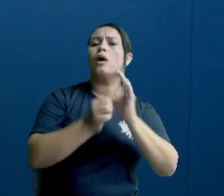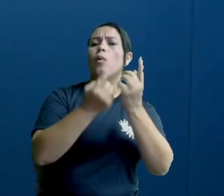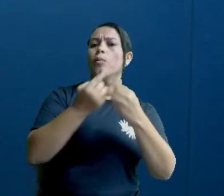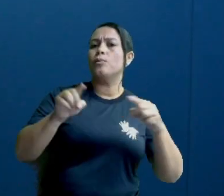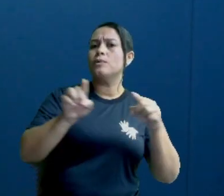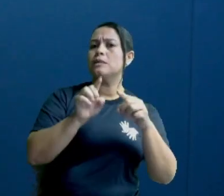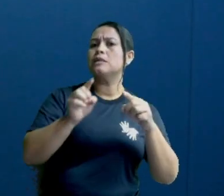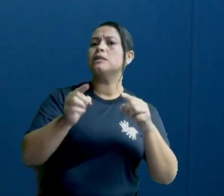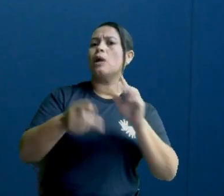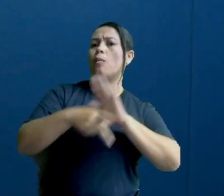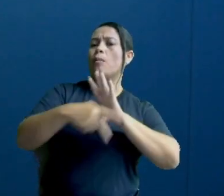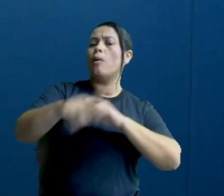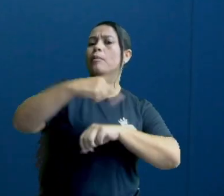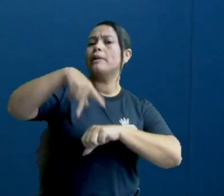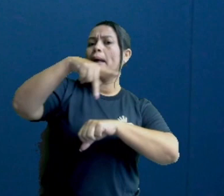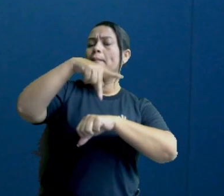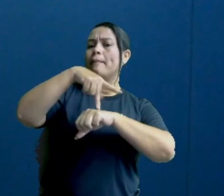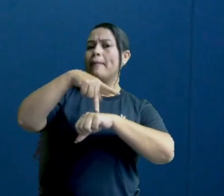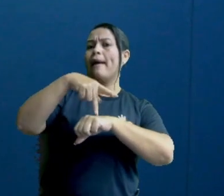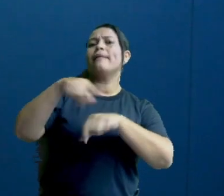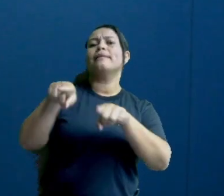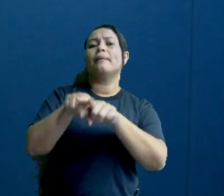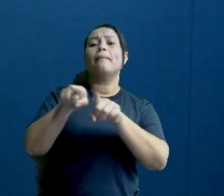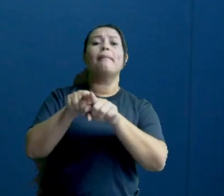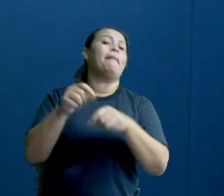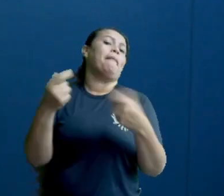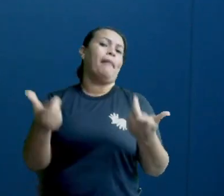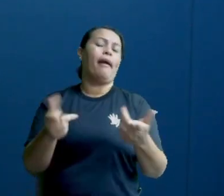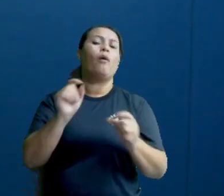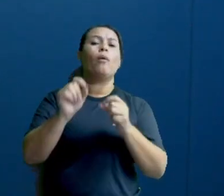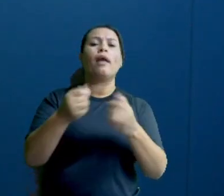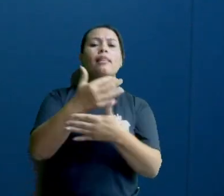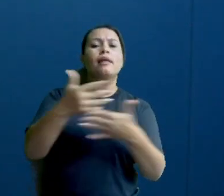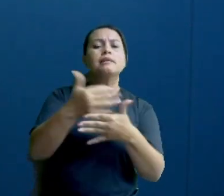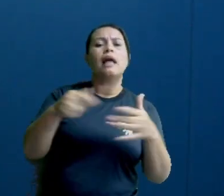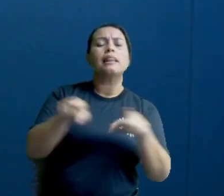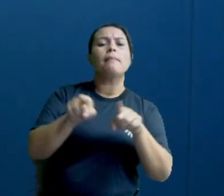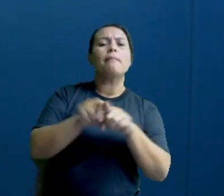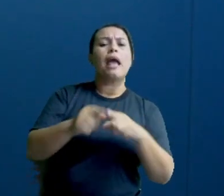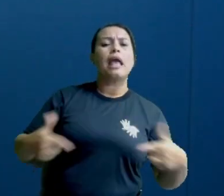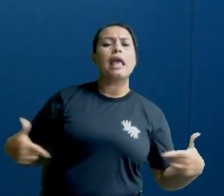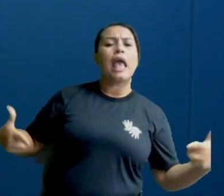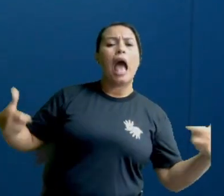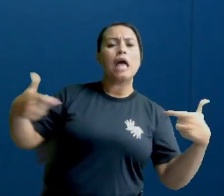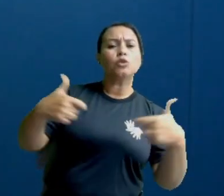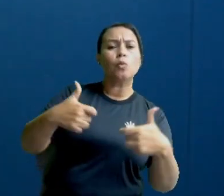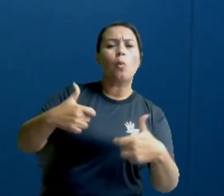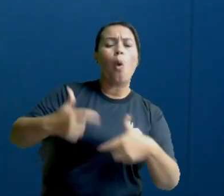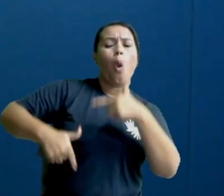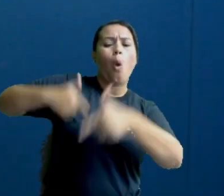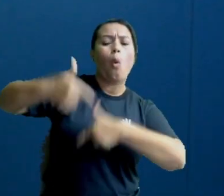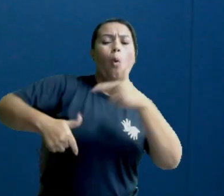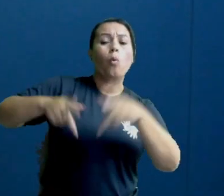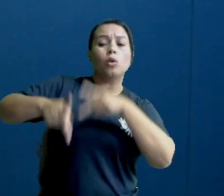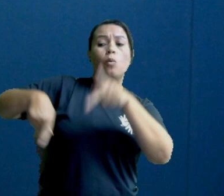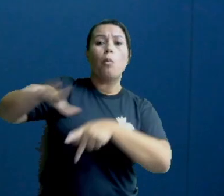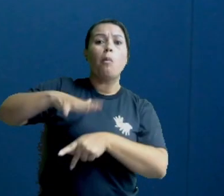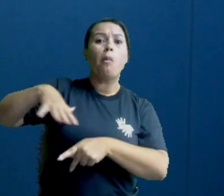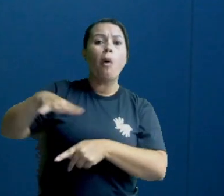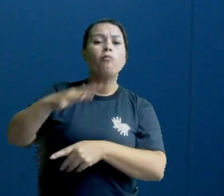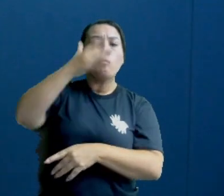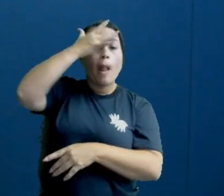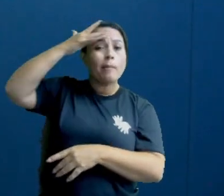que evoca e elogia a história, as tradições e as lutas do seu povo, reconhecidas